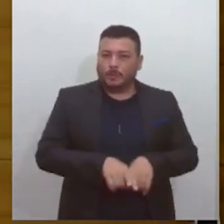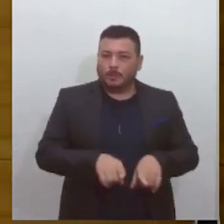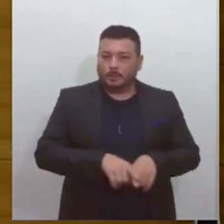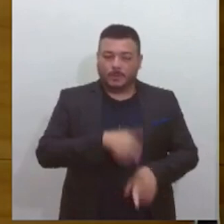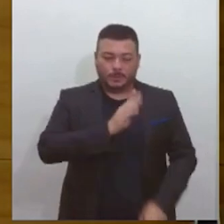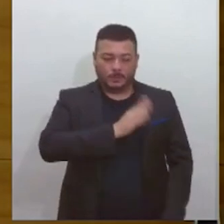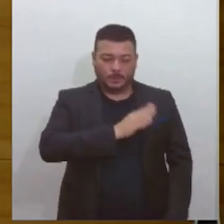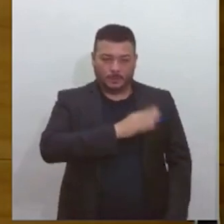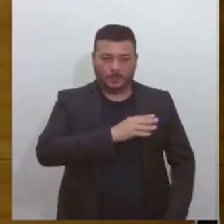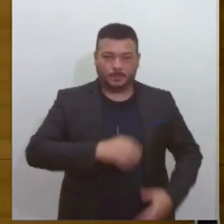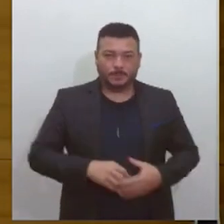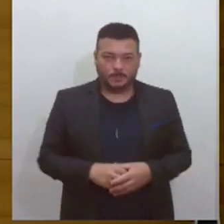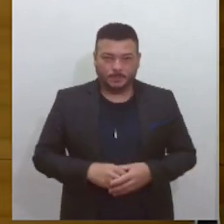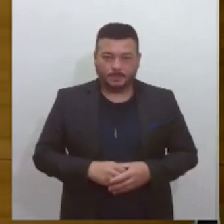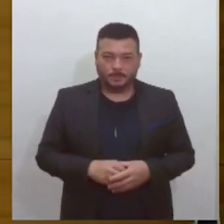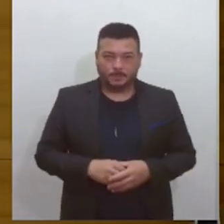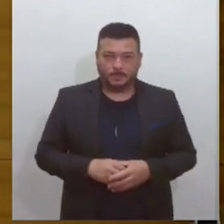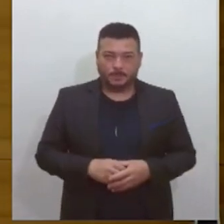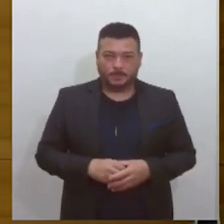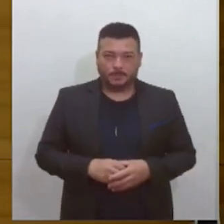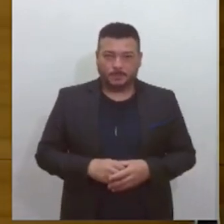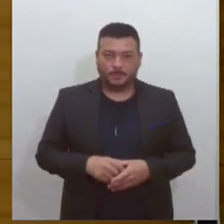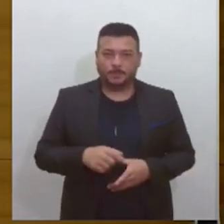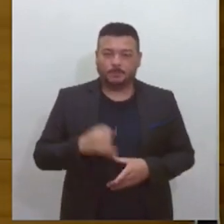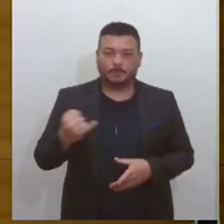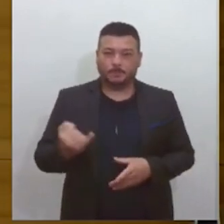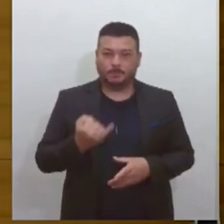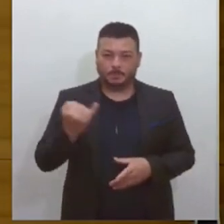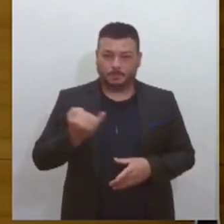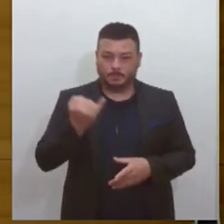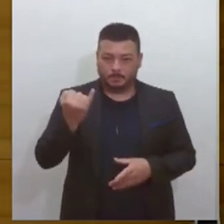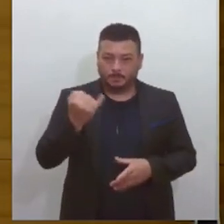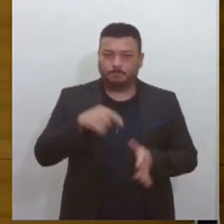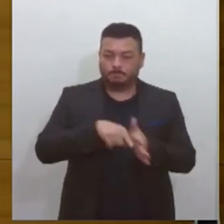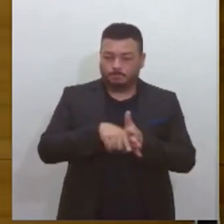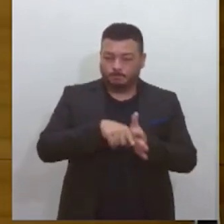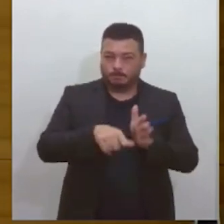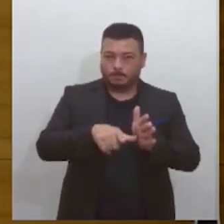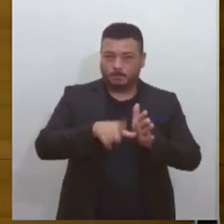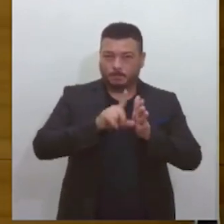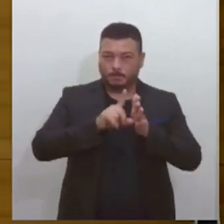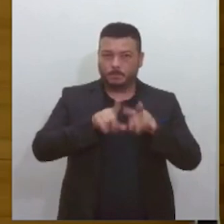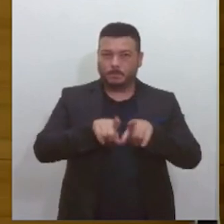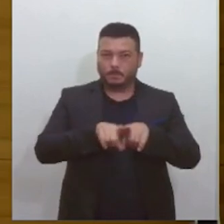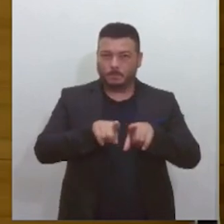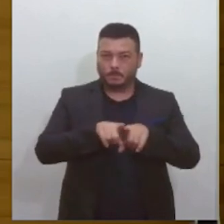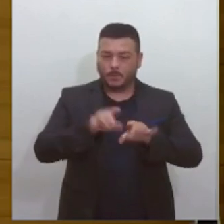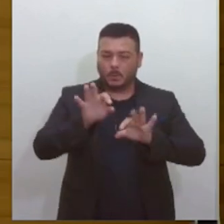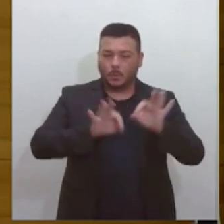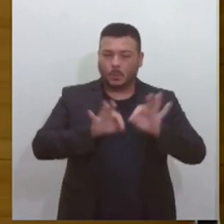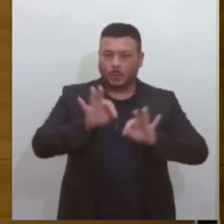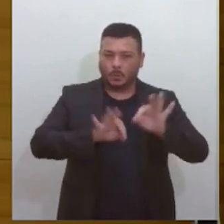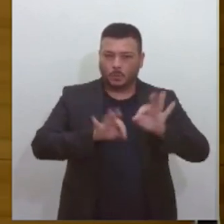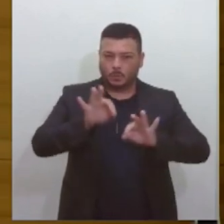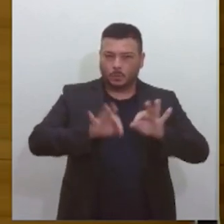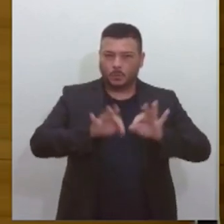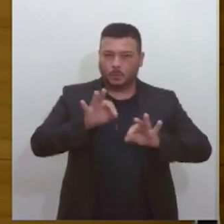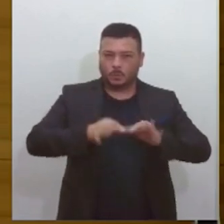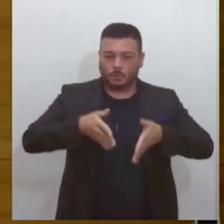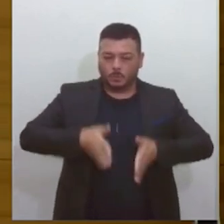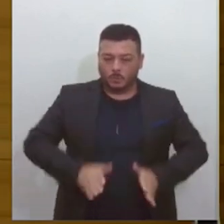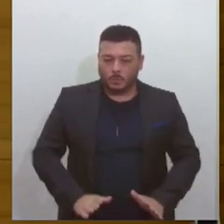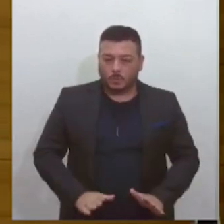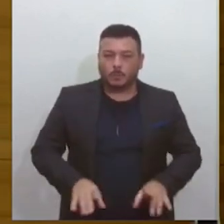Então, a importância do diagnóstico pré-natal, do planejamento para o parto, para os cuidados do